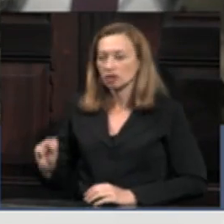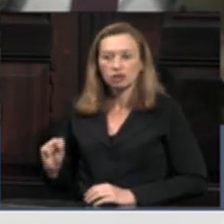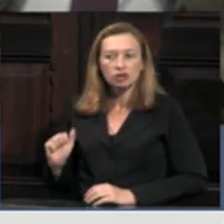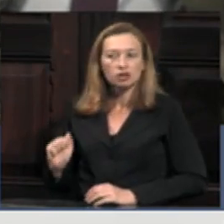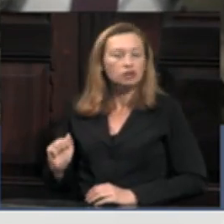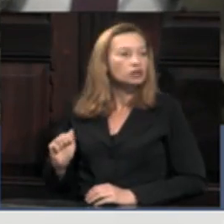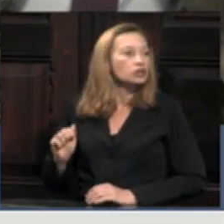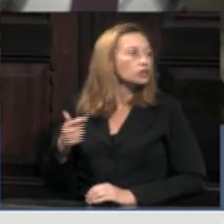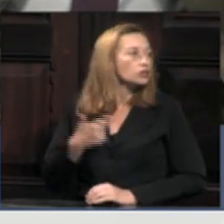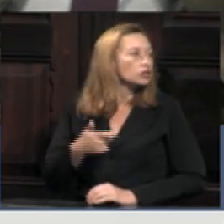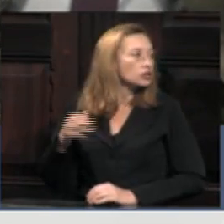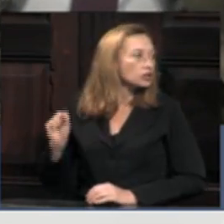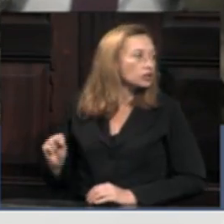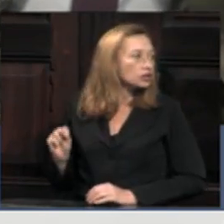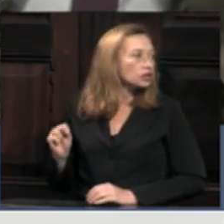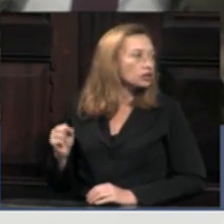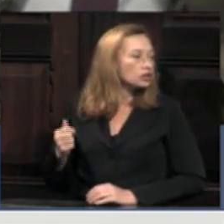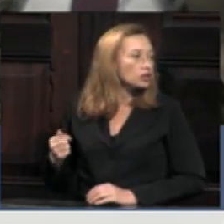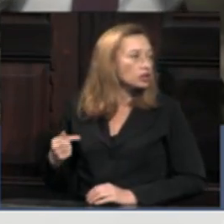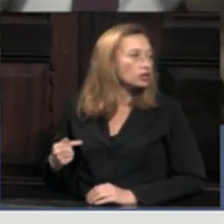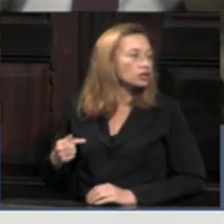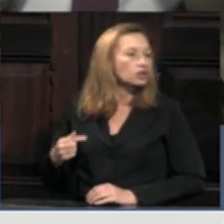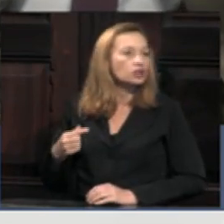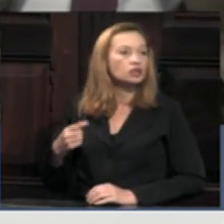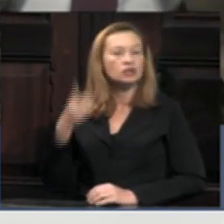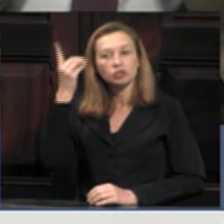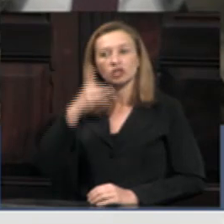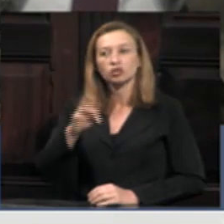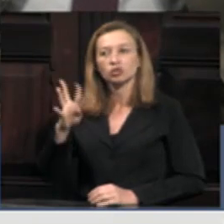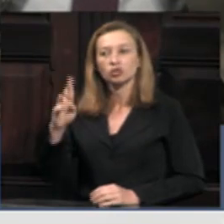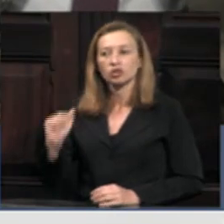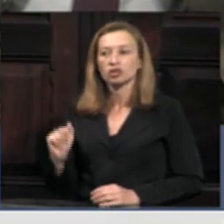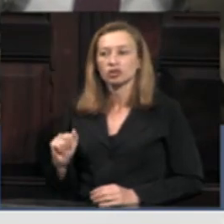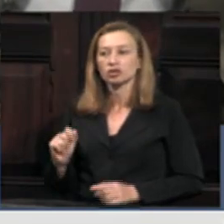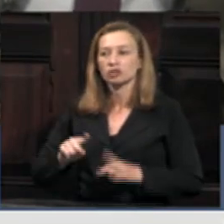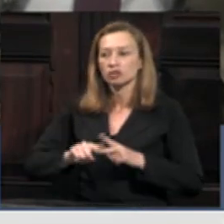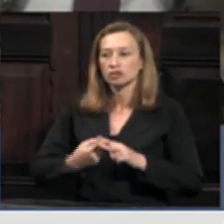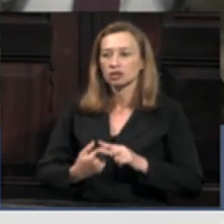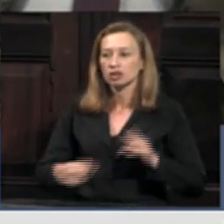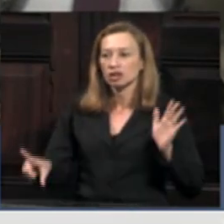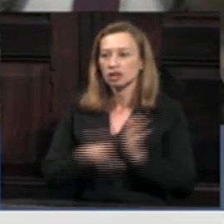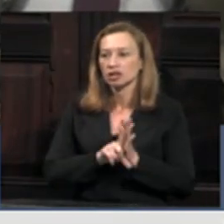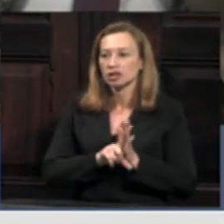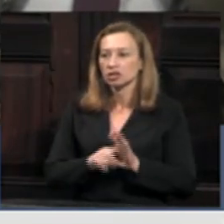2558-A/2017, de autoria do deputado Gustavo Tutuca, que altera a lei estadual número